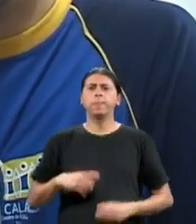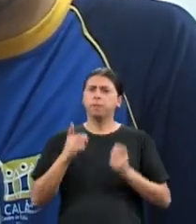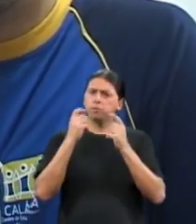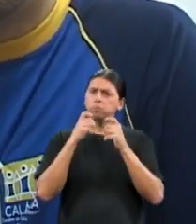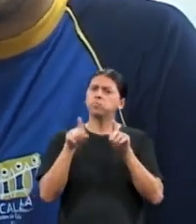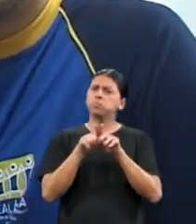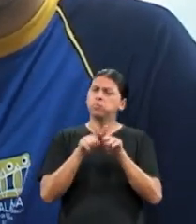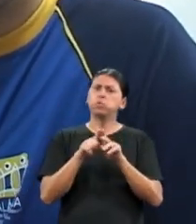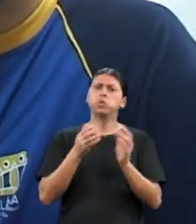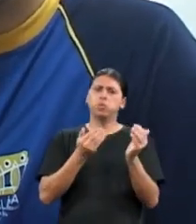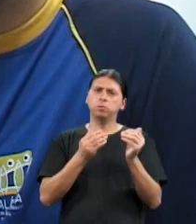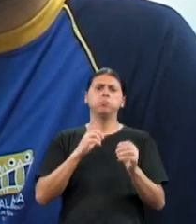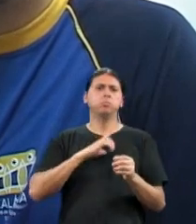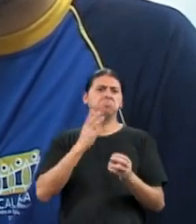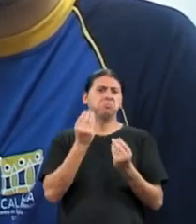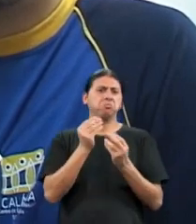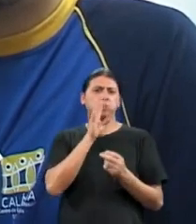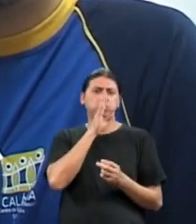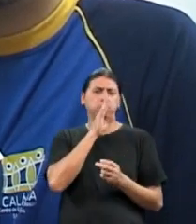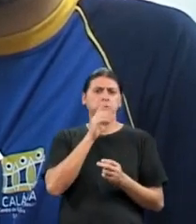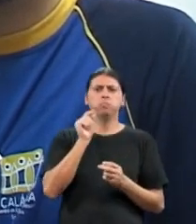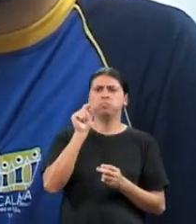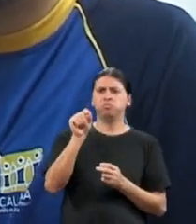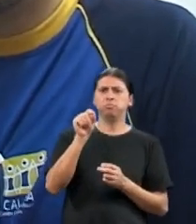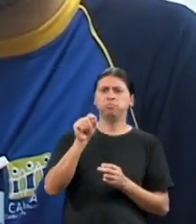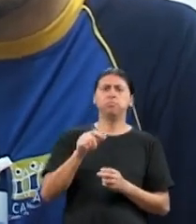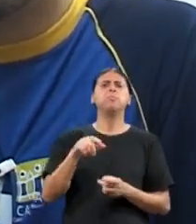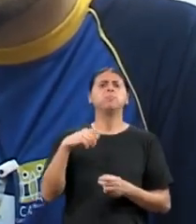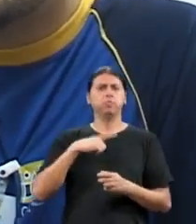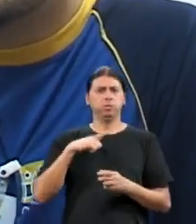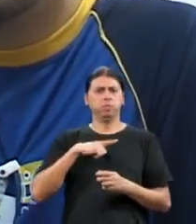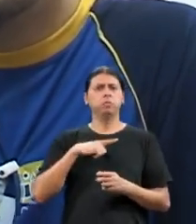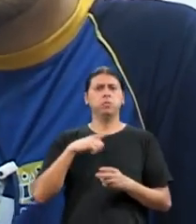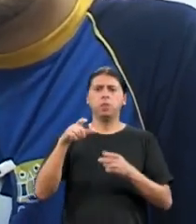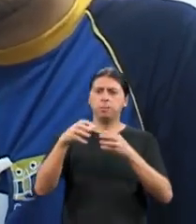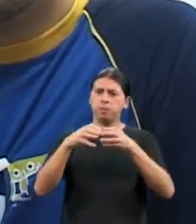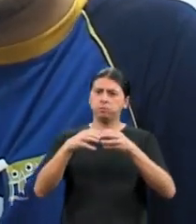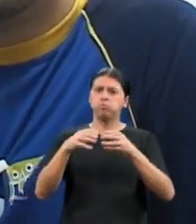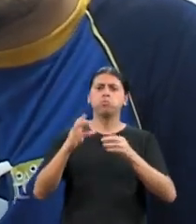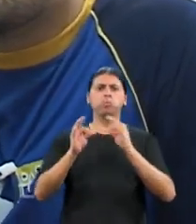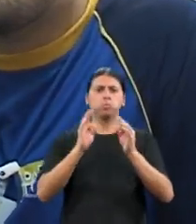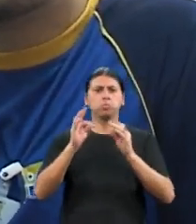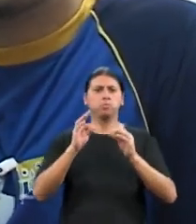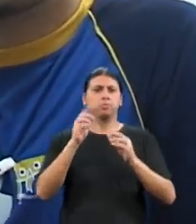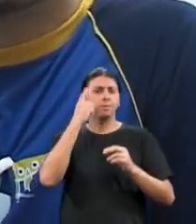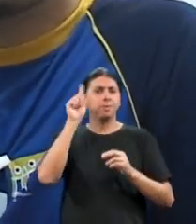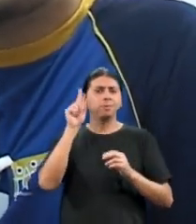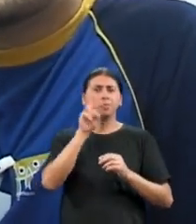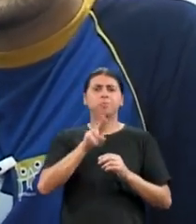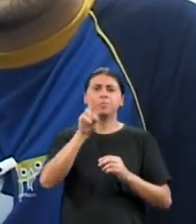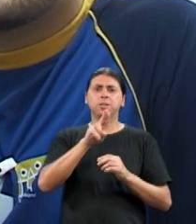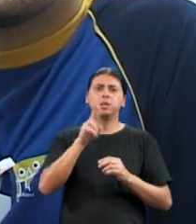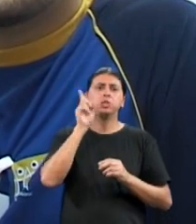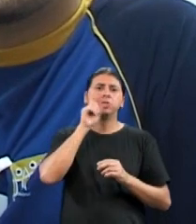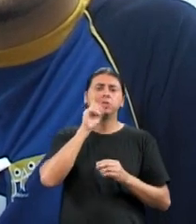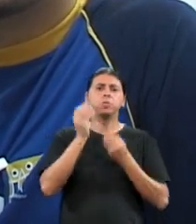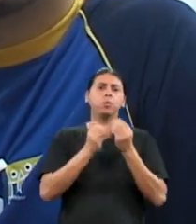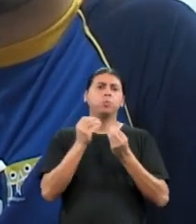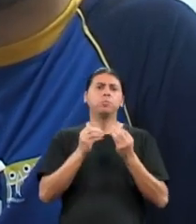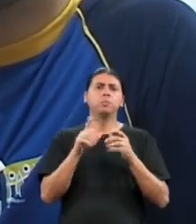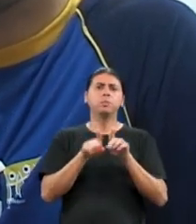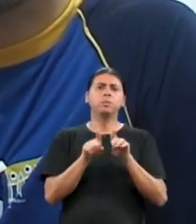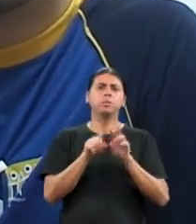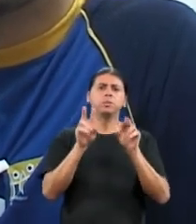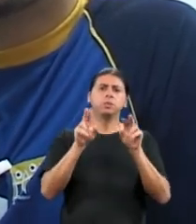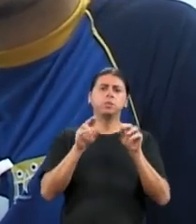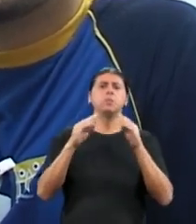nos jovens, né, eles têm bastante conhecimento, assim, da parte tecnológica, só que eles não sabem como utilizar isso no dia a dia, né, da questão